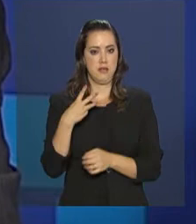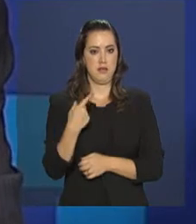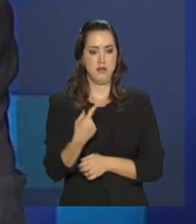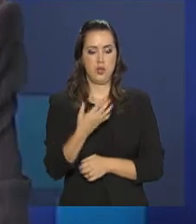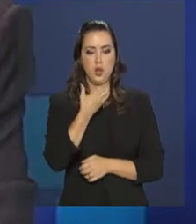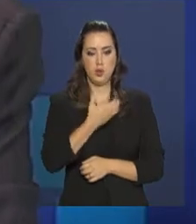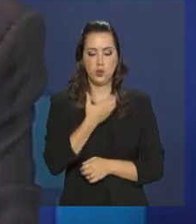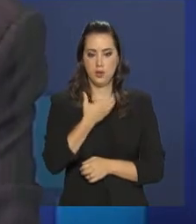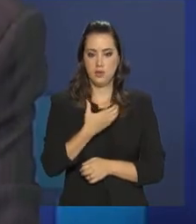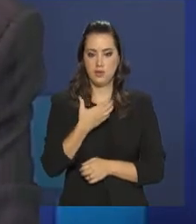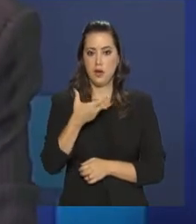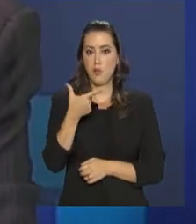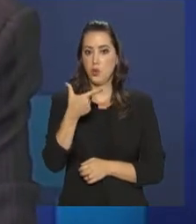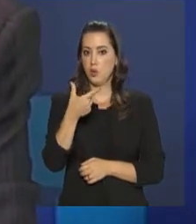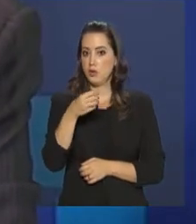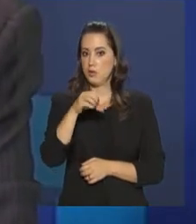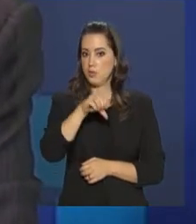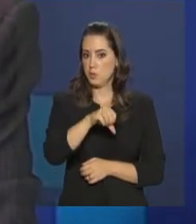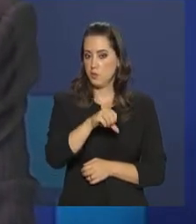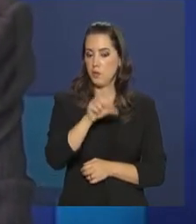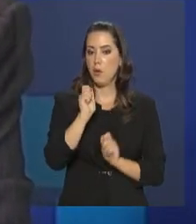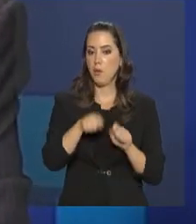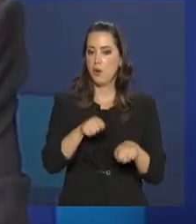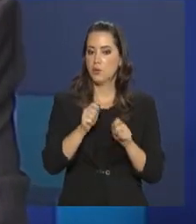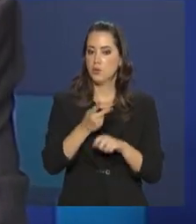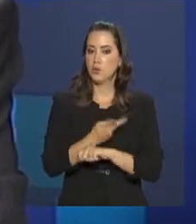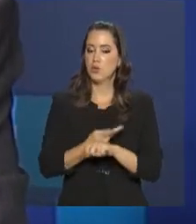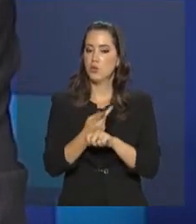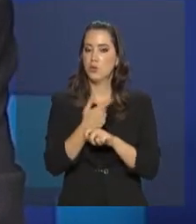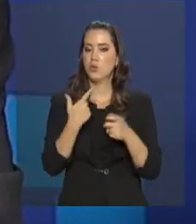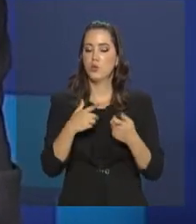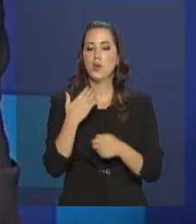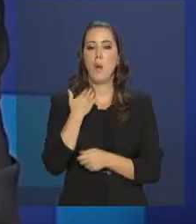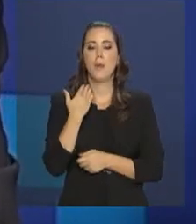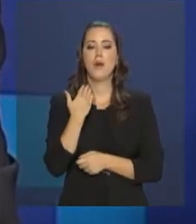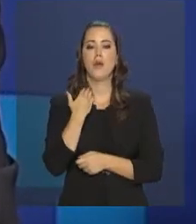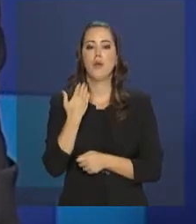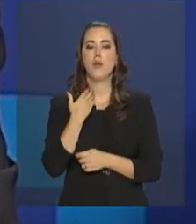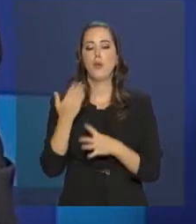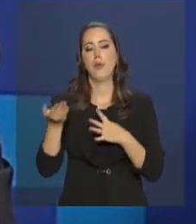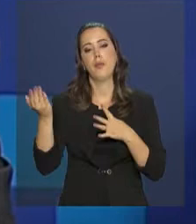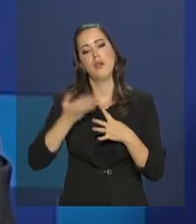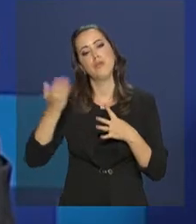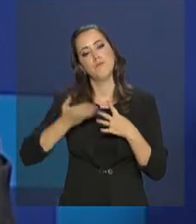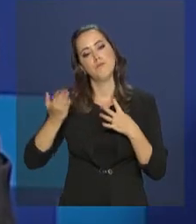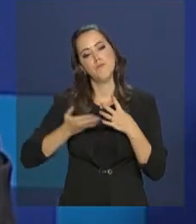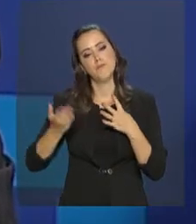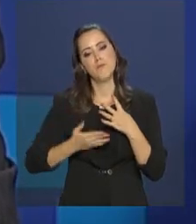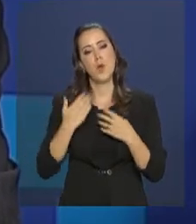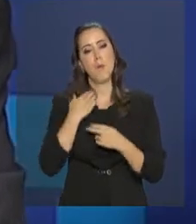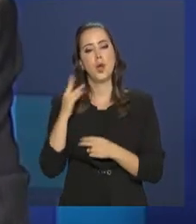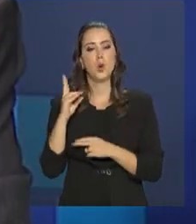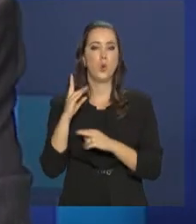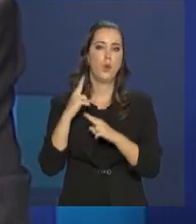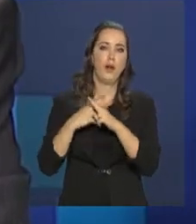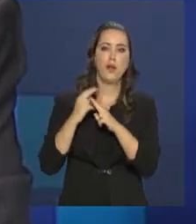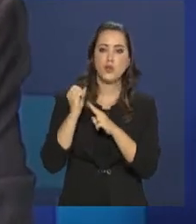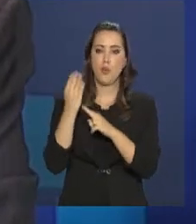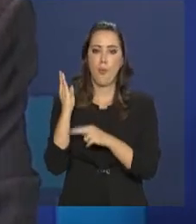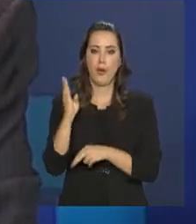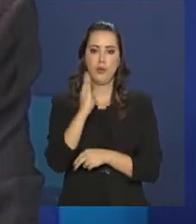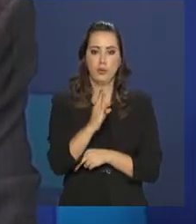de dezembro de 2019, os estudantes poderem procurar a instituição financiadora, a Caixa Econômica ou o Banco do Brasil,